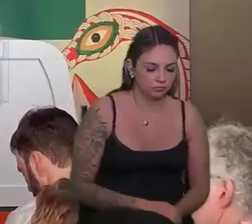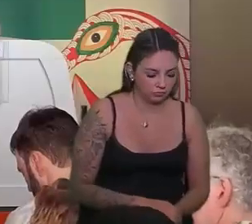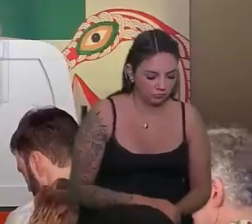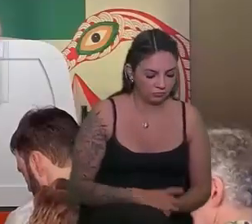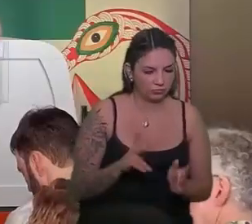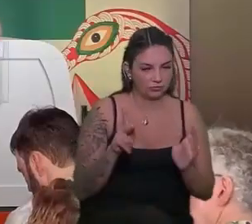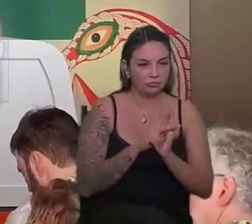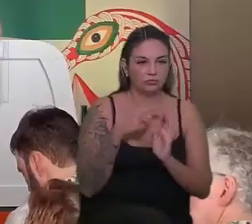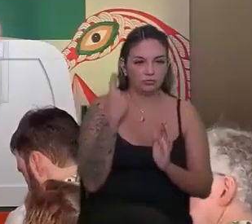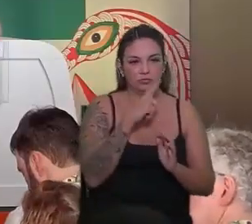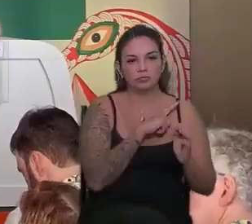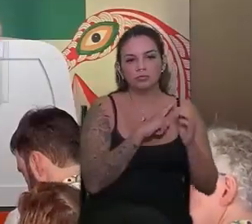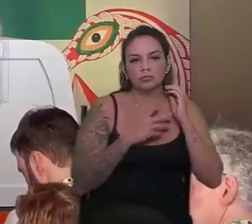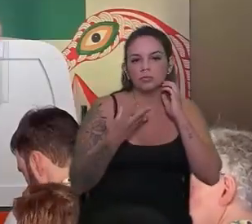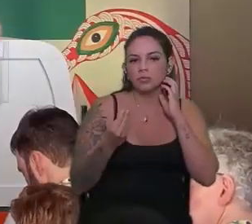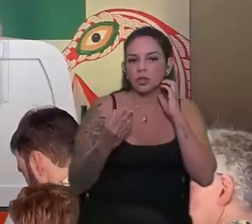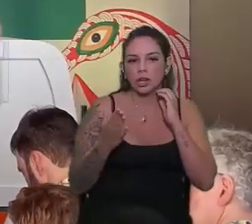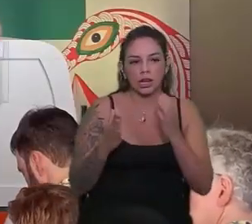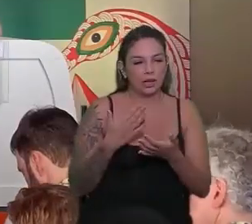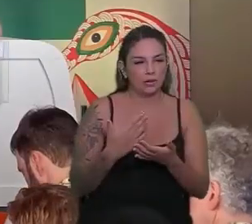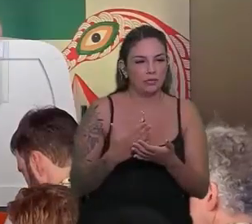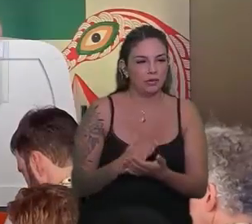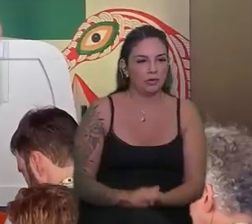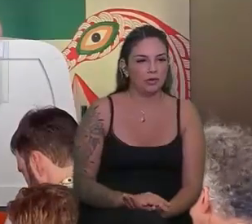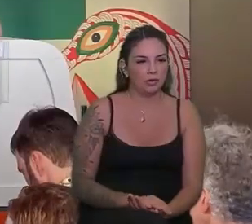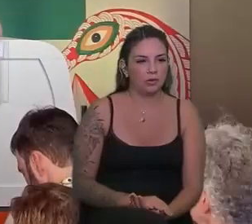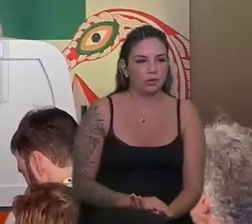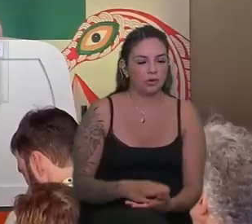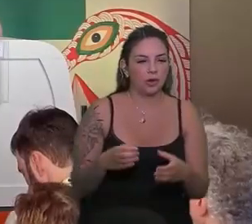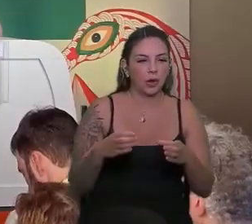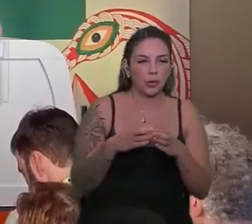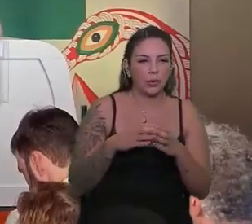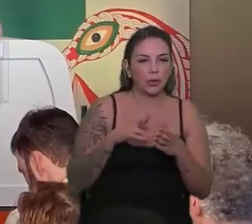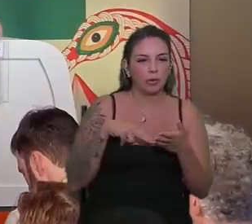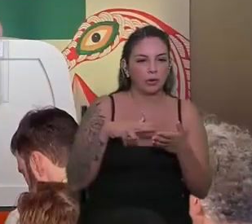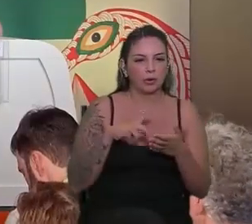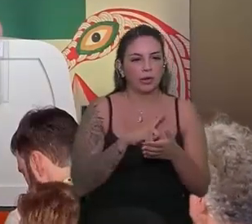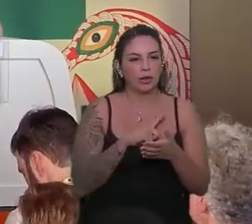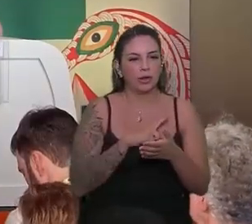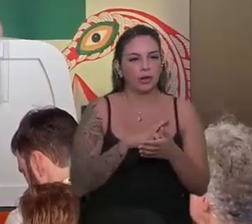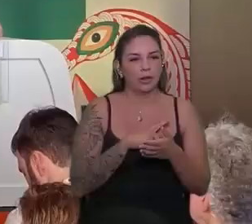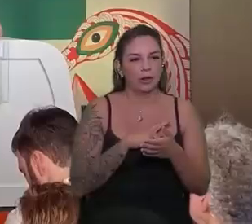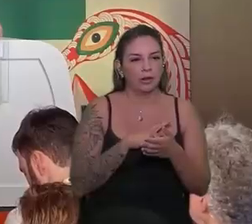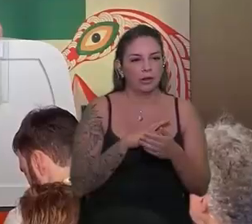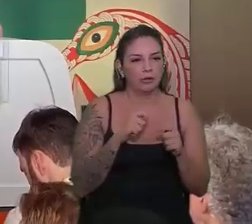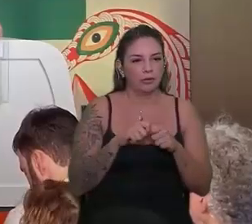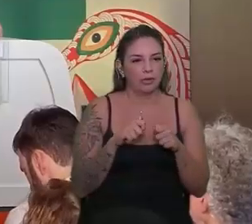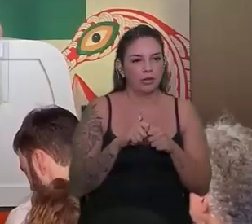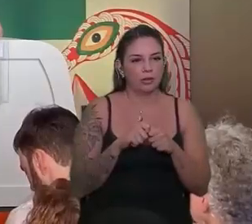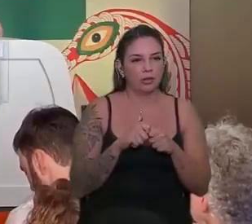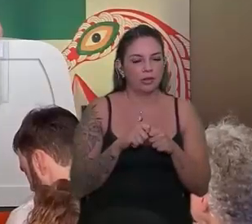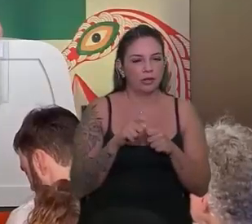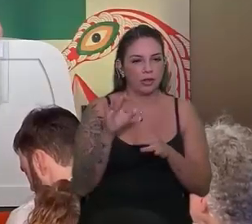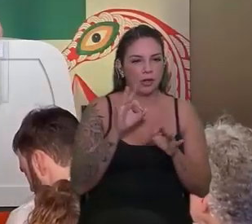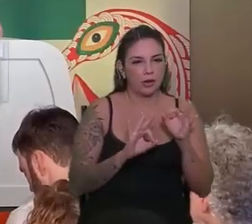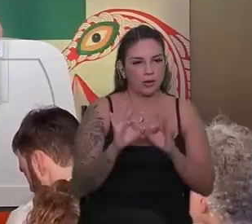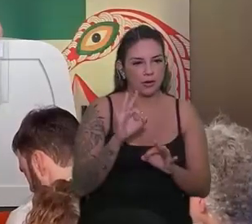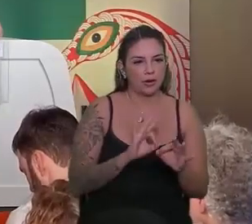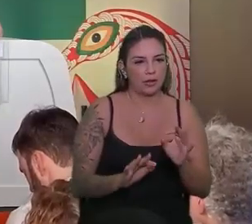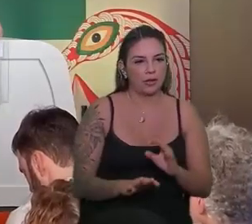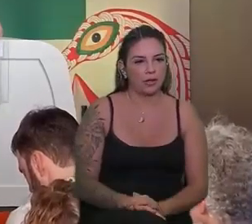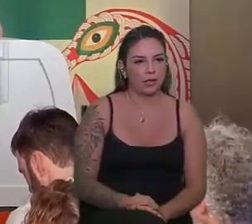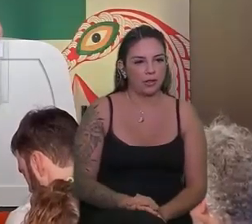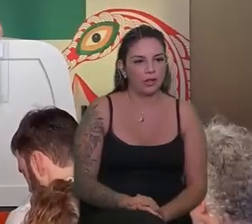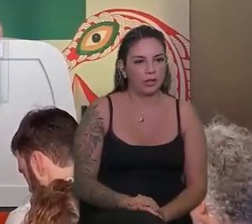o fato de a gente ter muitos livros, existem clubes de leitura, existem booktubers que fazem essa curadoria também, de certa